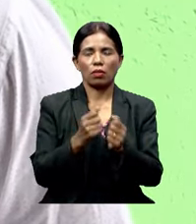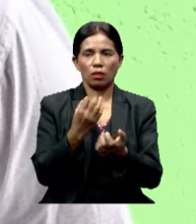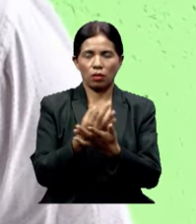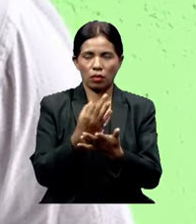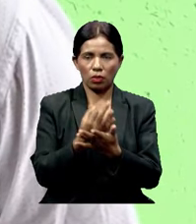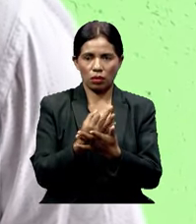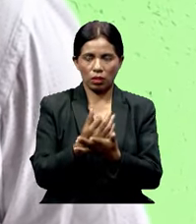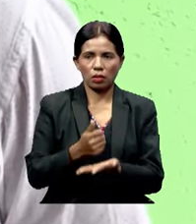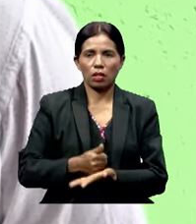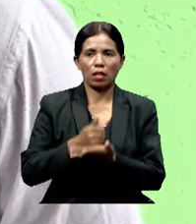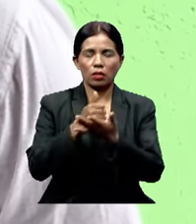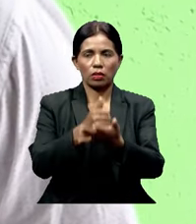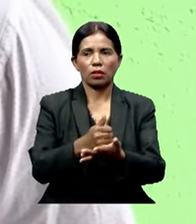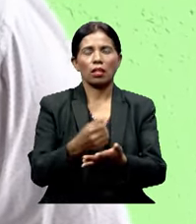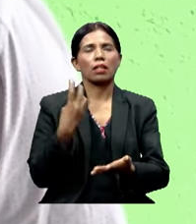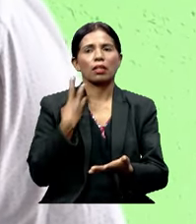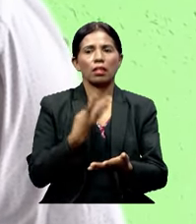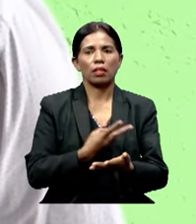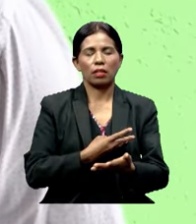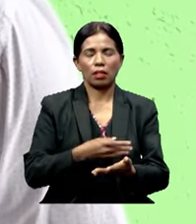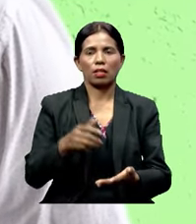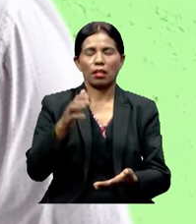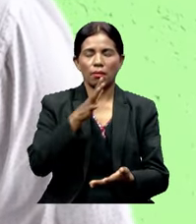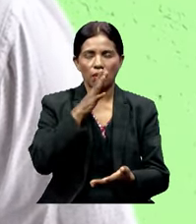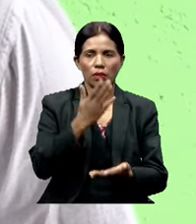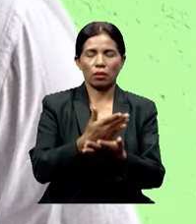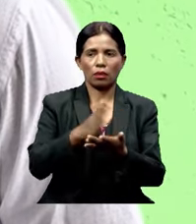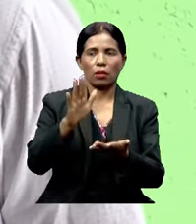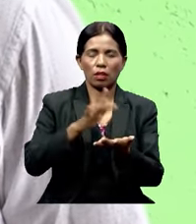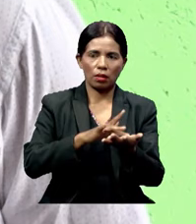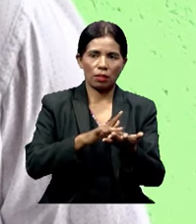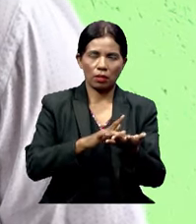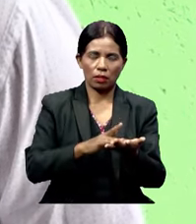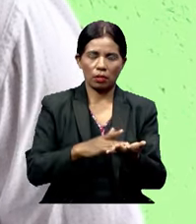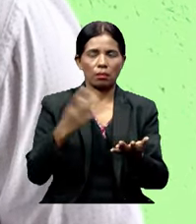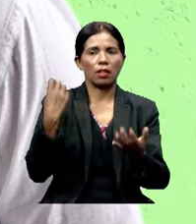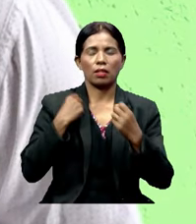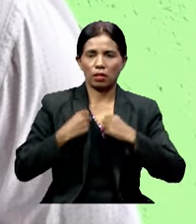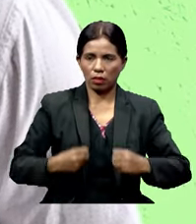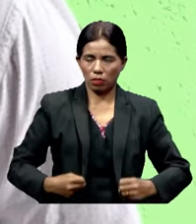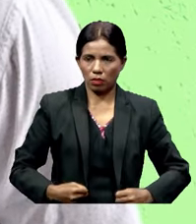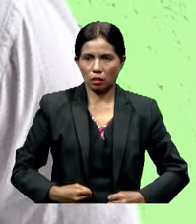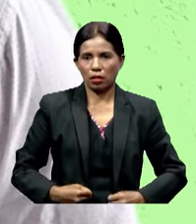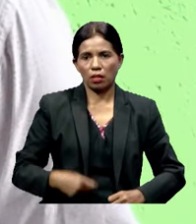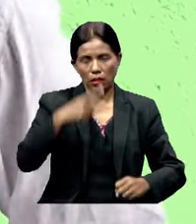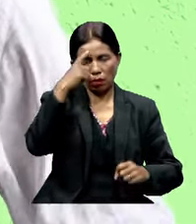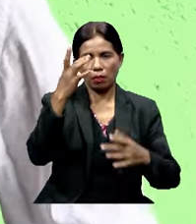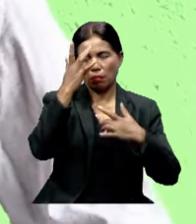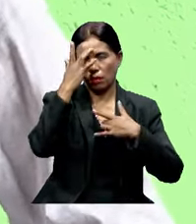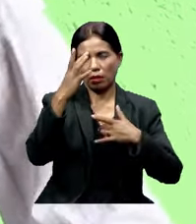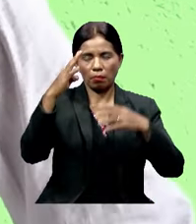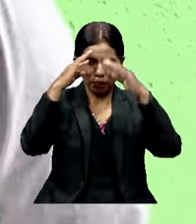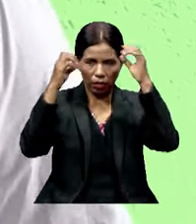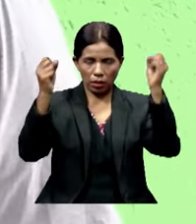ituan para ajuda itania inang ne hode holai moru kala tratamento bani Saudi. Tenema ka su presidente maru